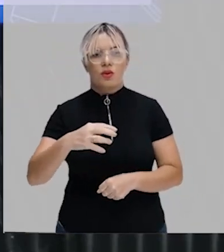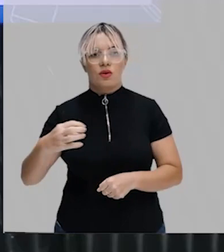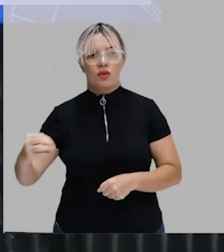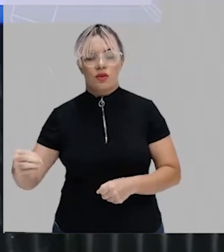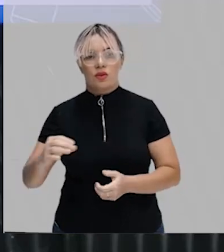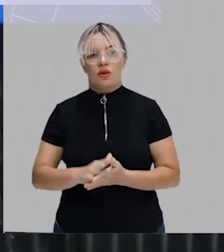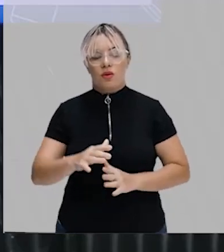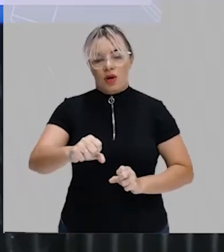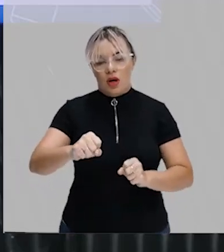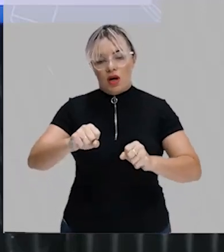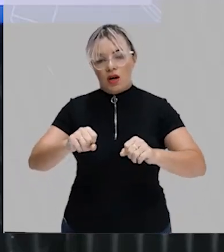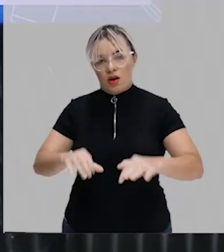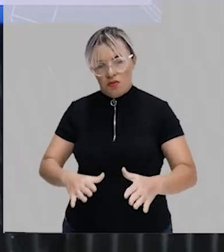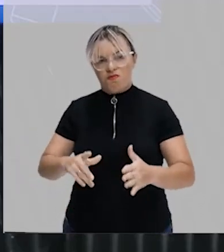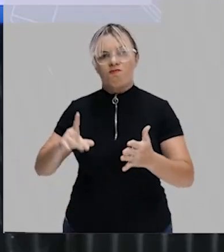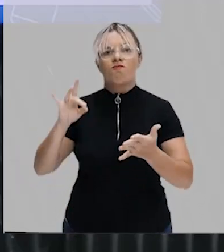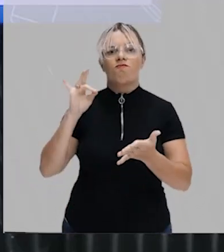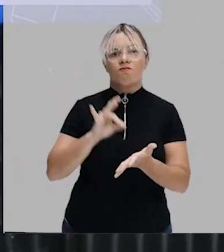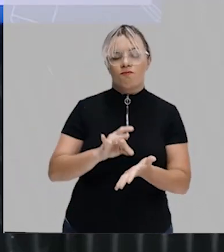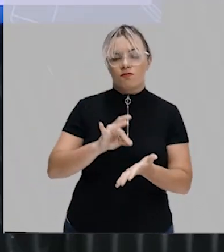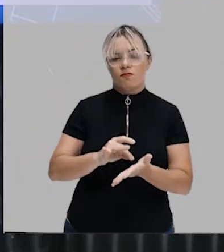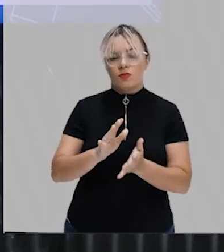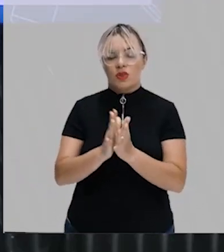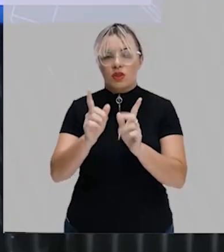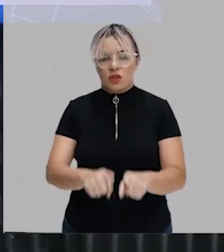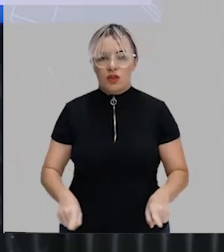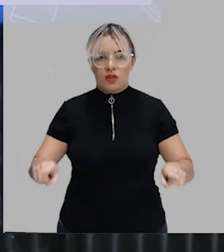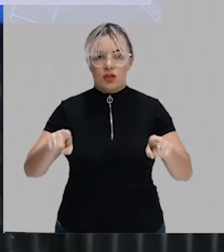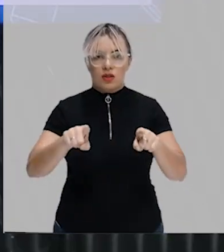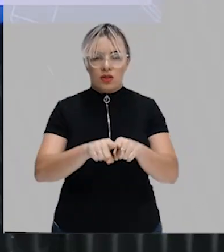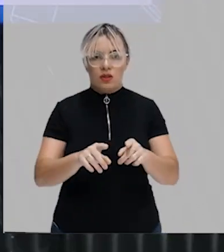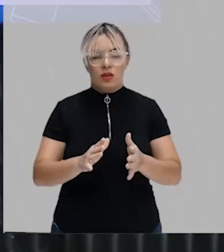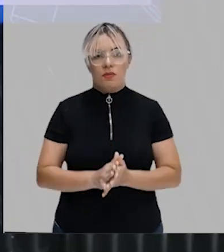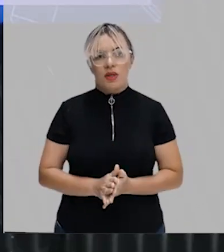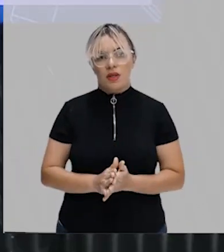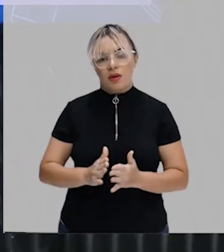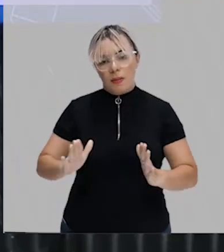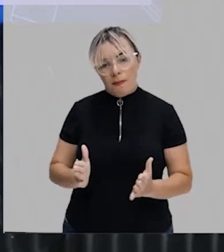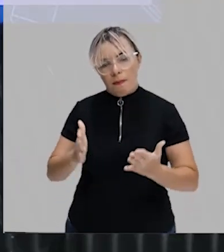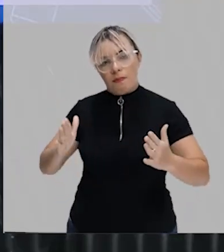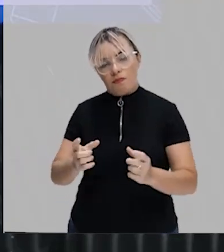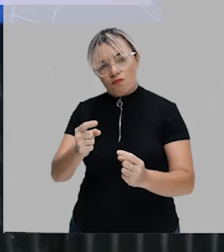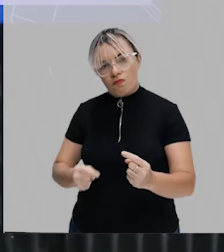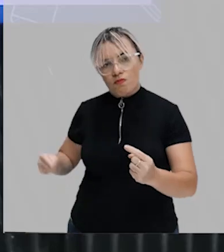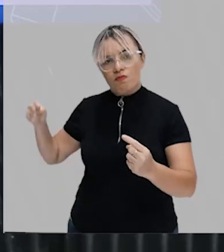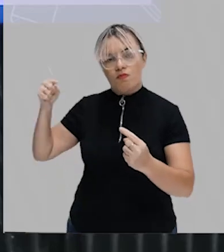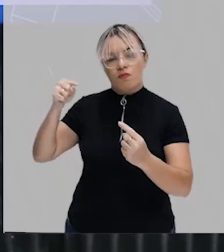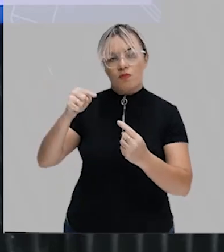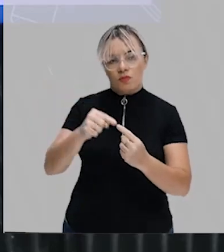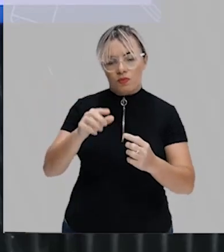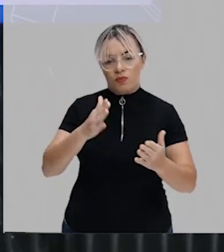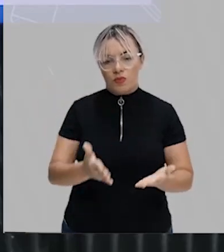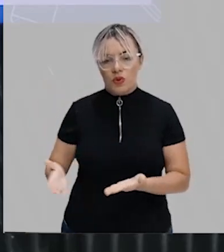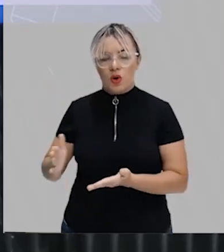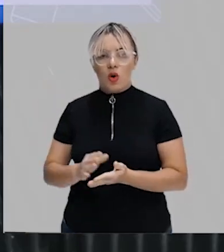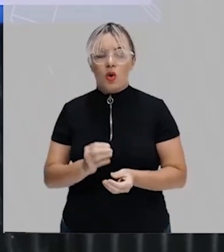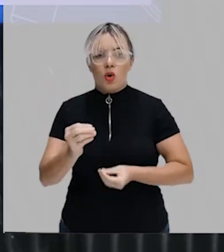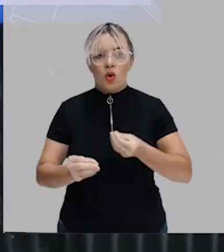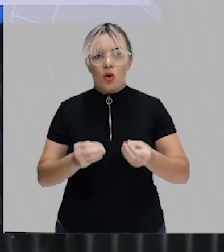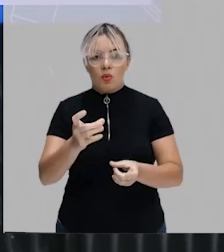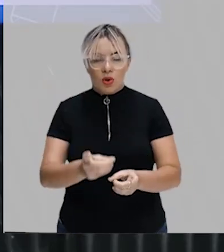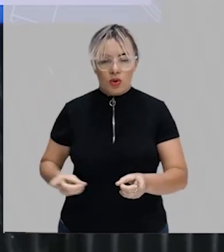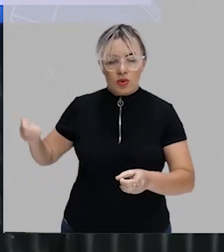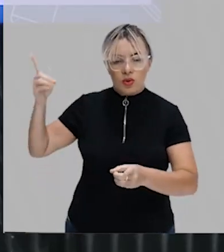efetiva. Outras questões também motivaram esses interesses, como, por exemplo, os achados